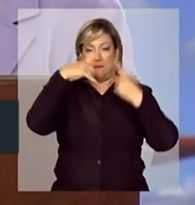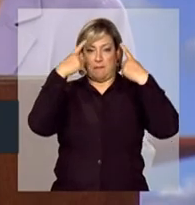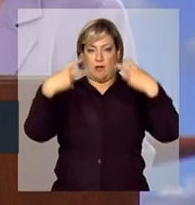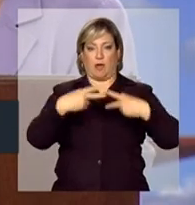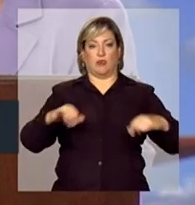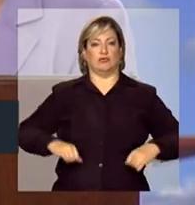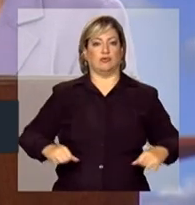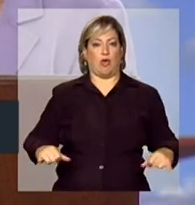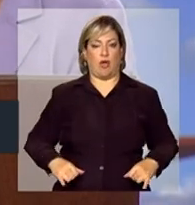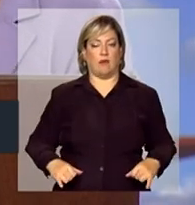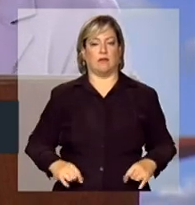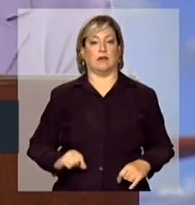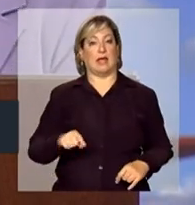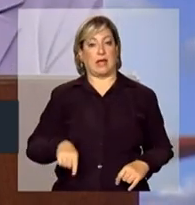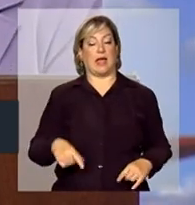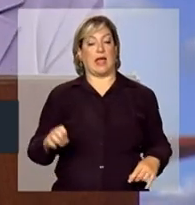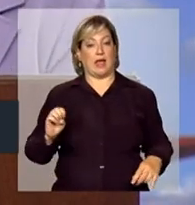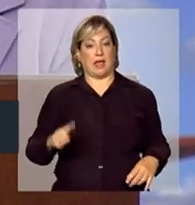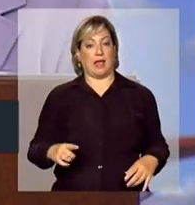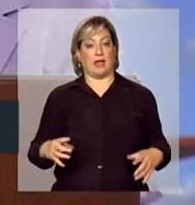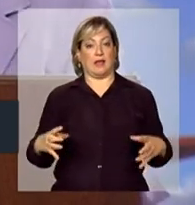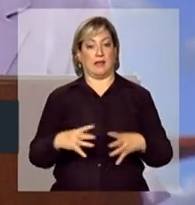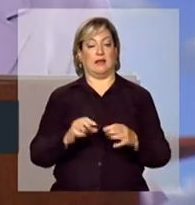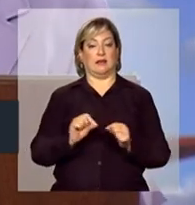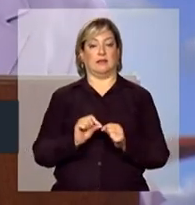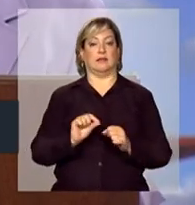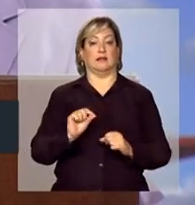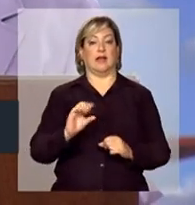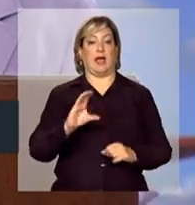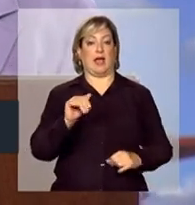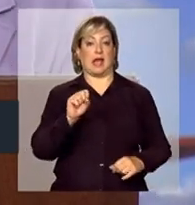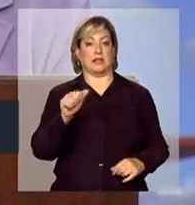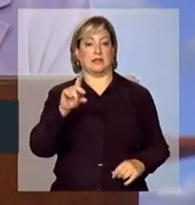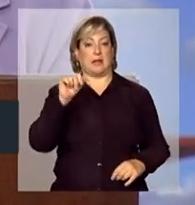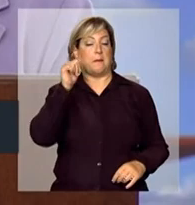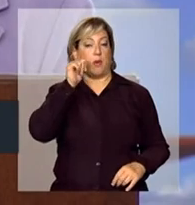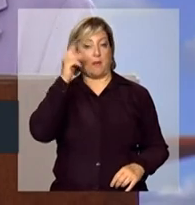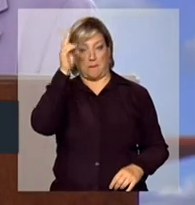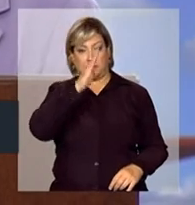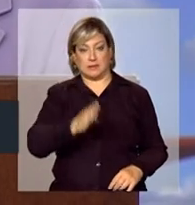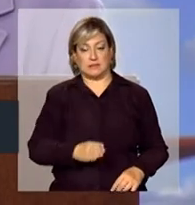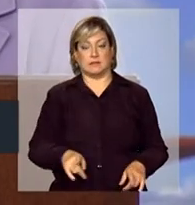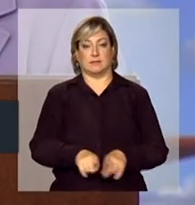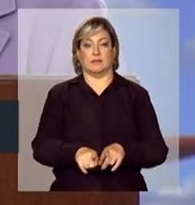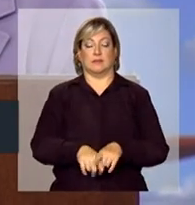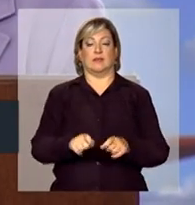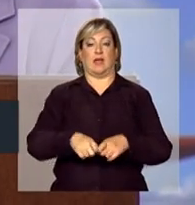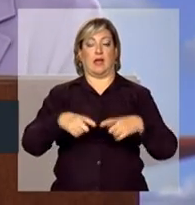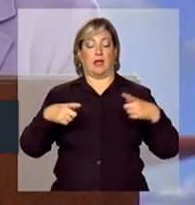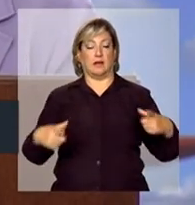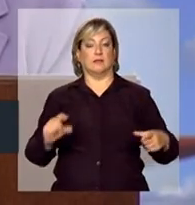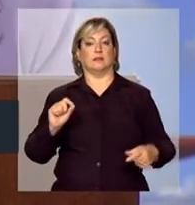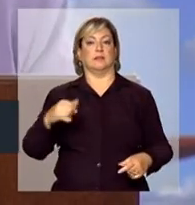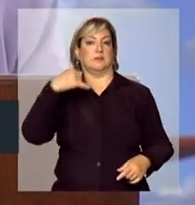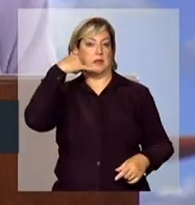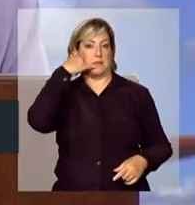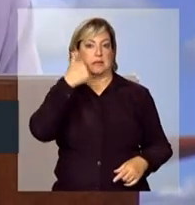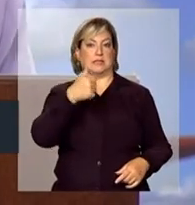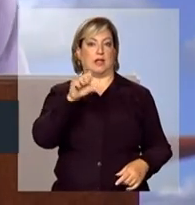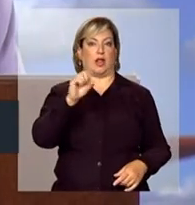composto por casa da mulher brasileira ampliação da central 180